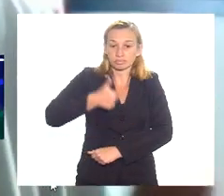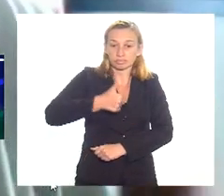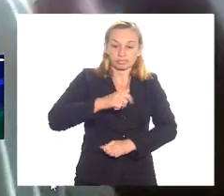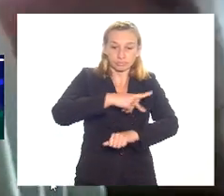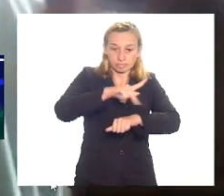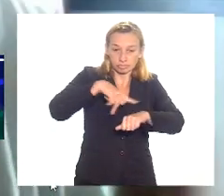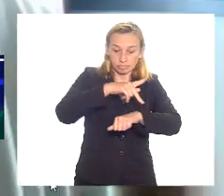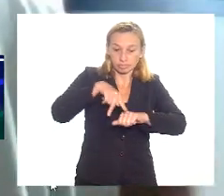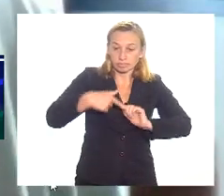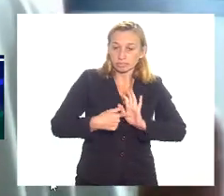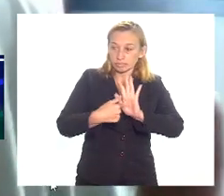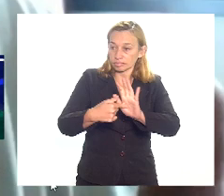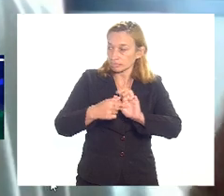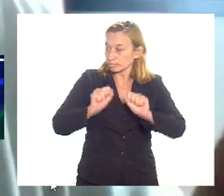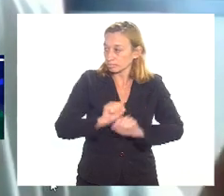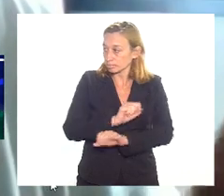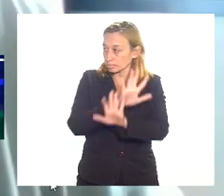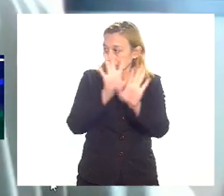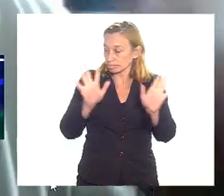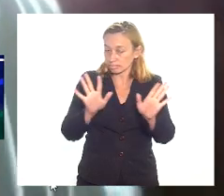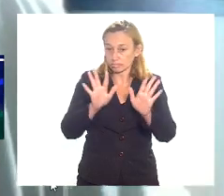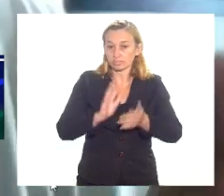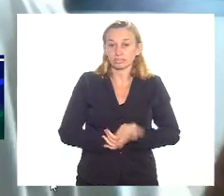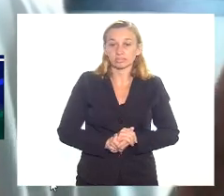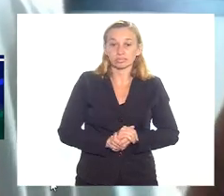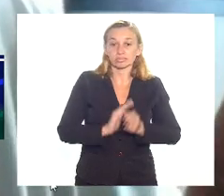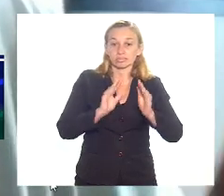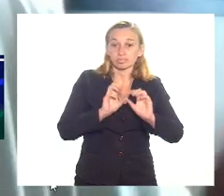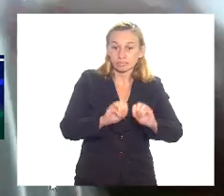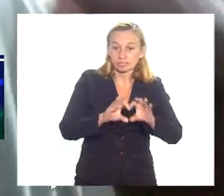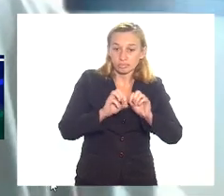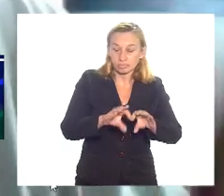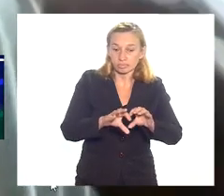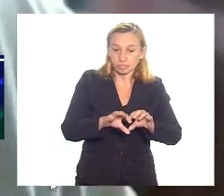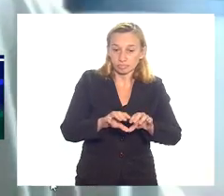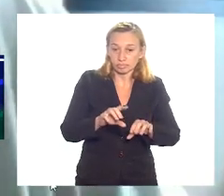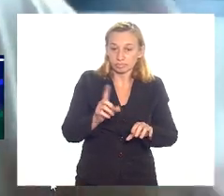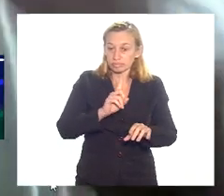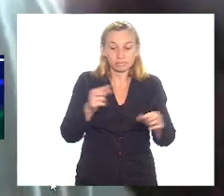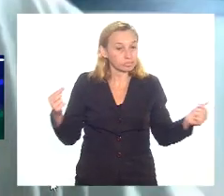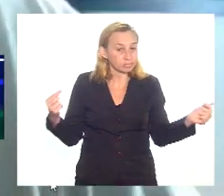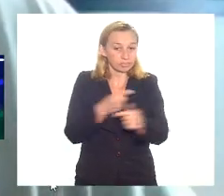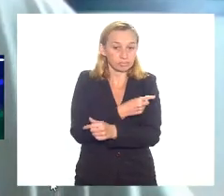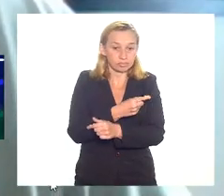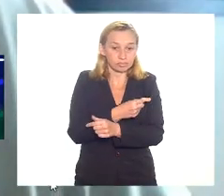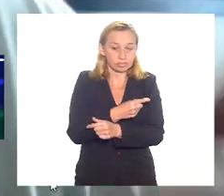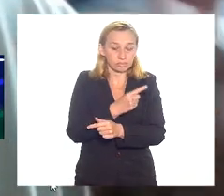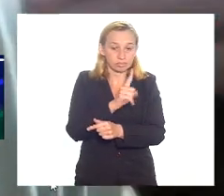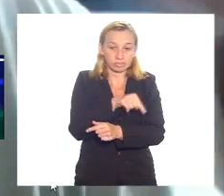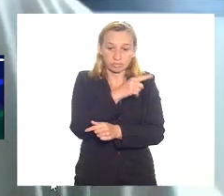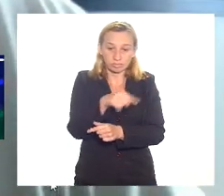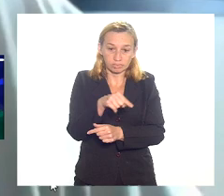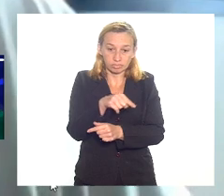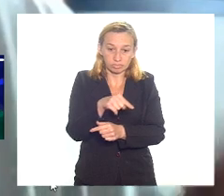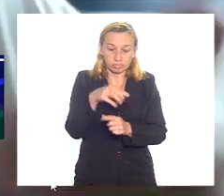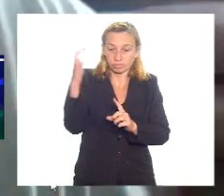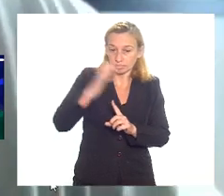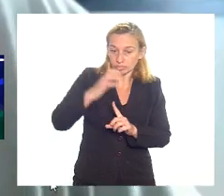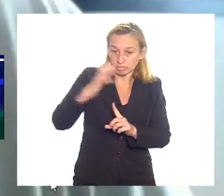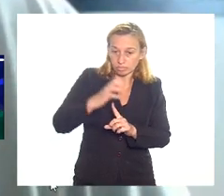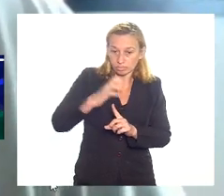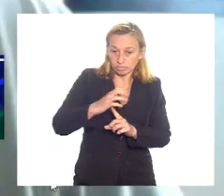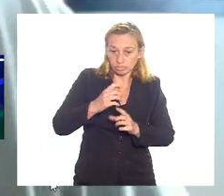que mostra claramente que educação não combina com censura, opressão